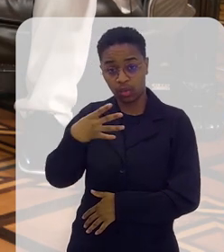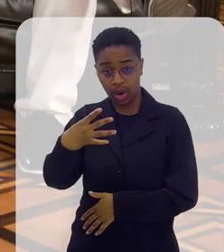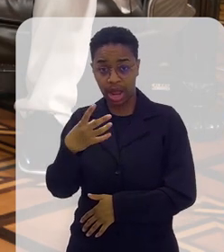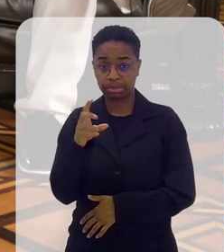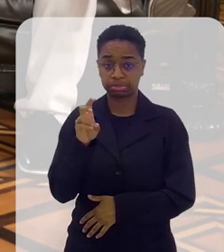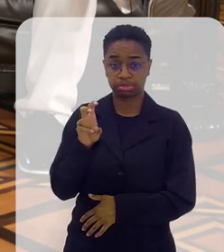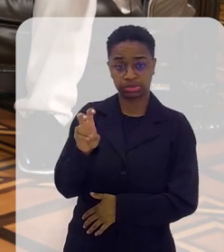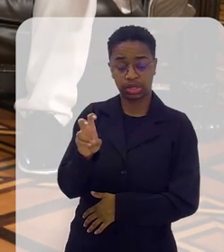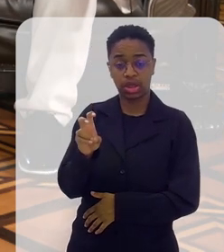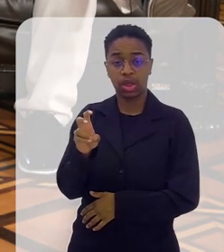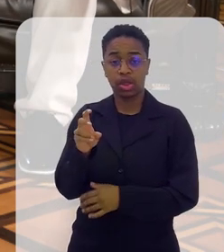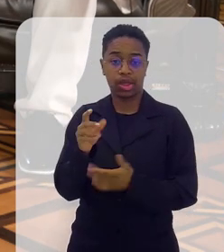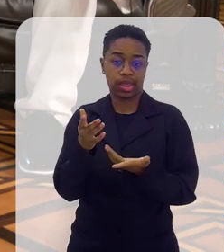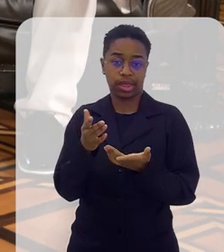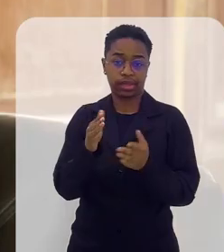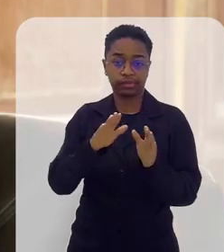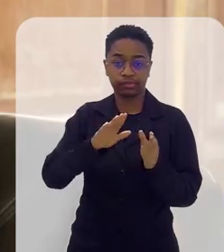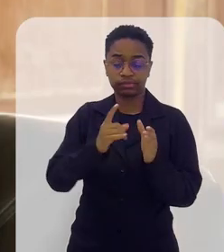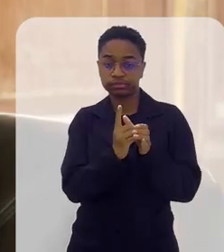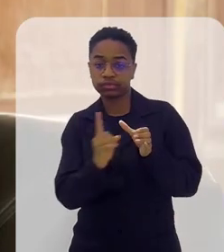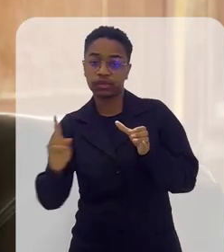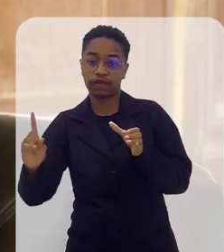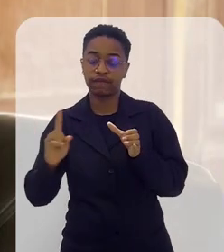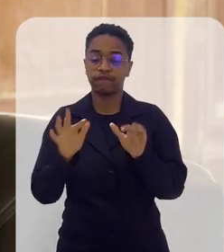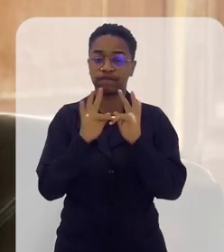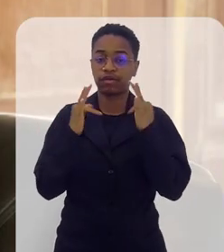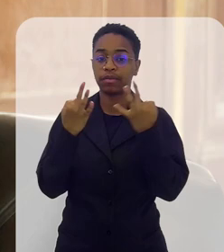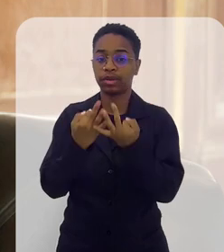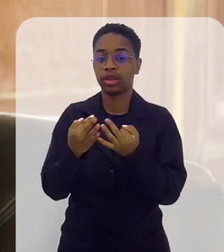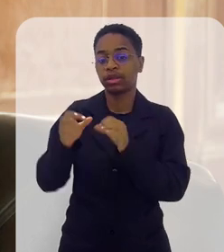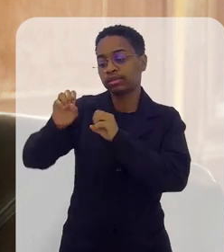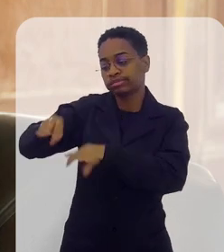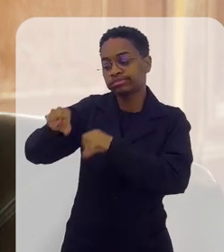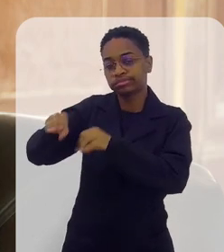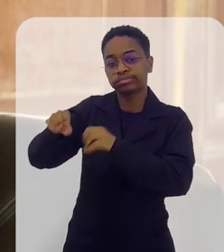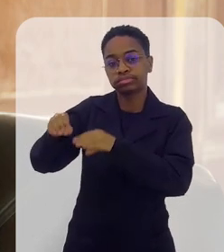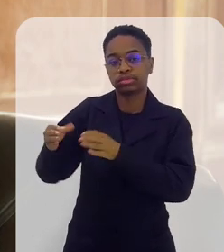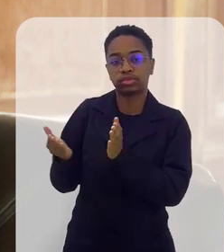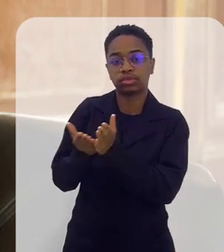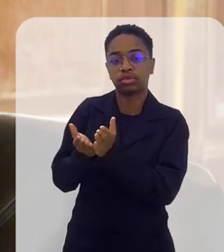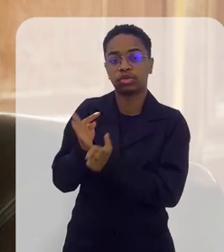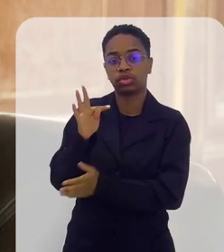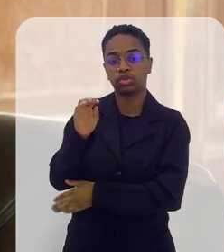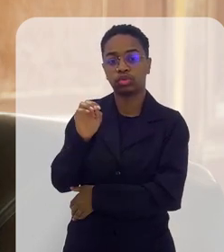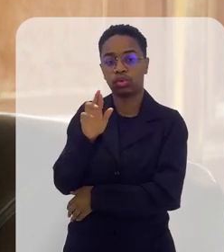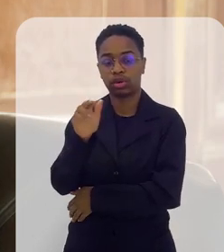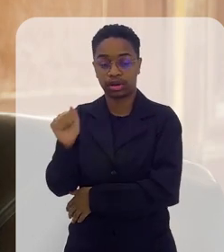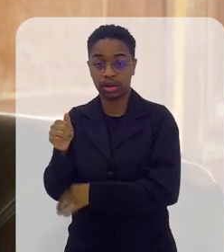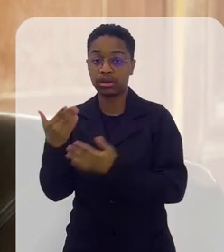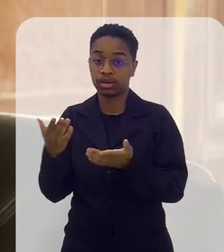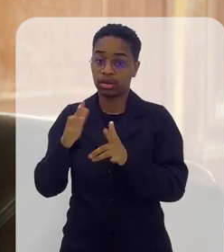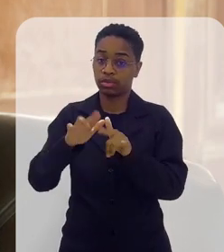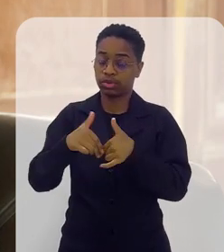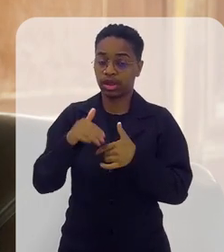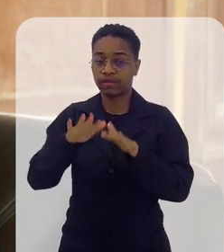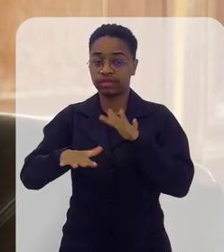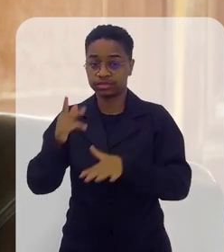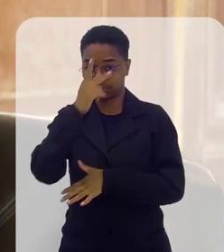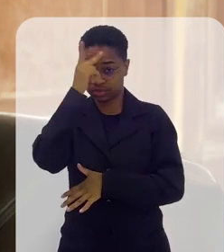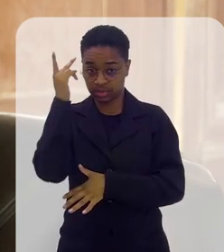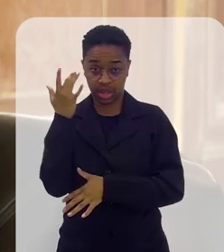família para ser ensinada a Torá. E é por isso que às vezes o judeu acha que nós somos assim uns crentes meio que farofinha,